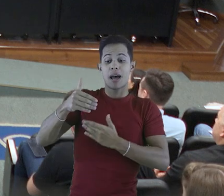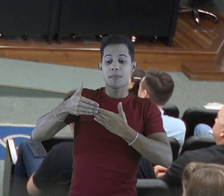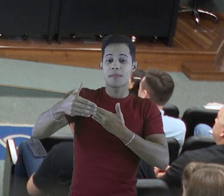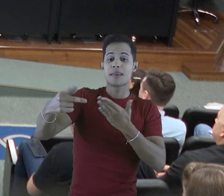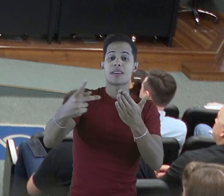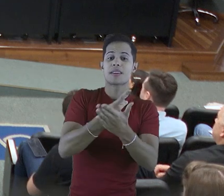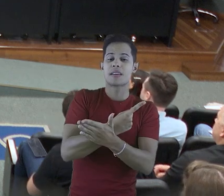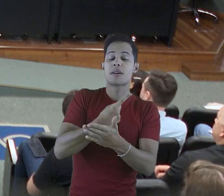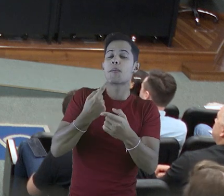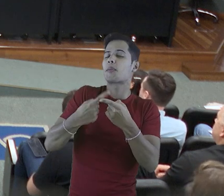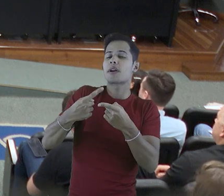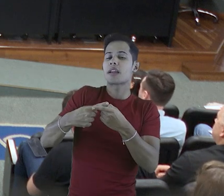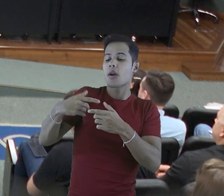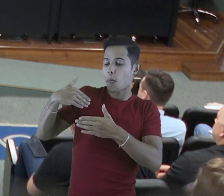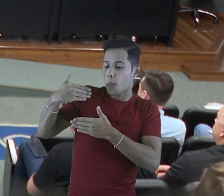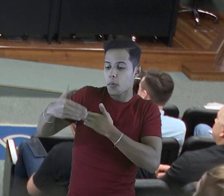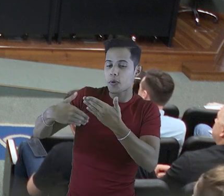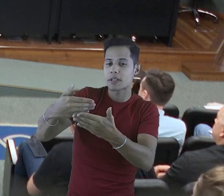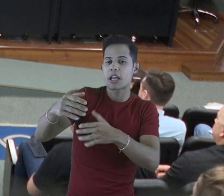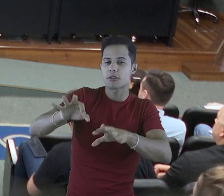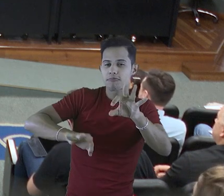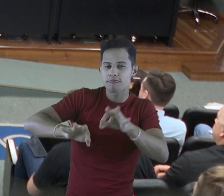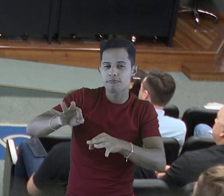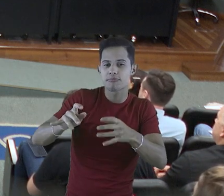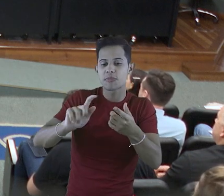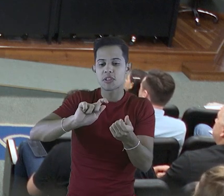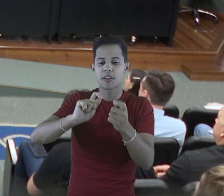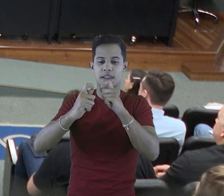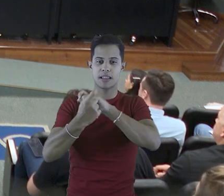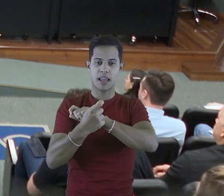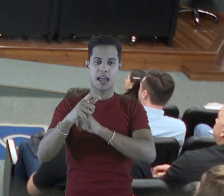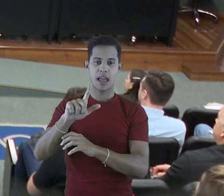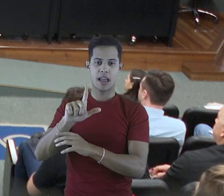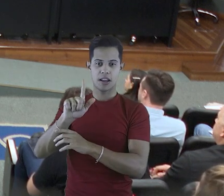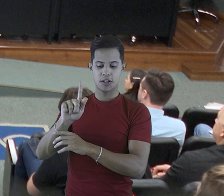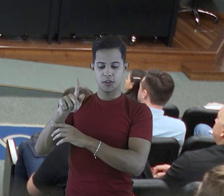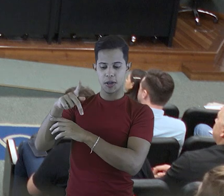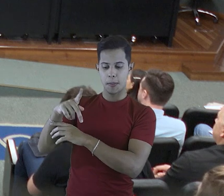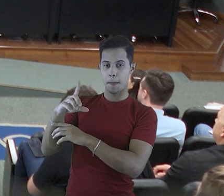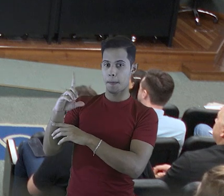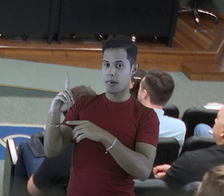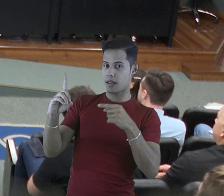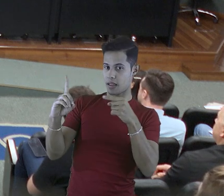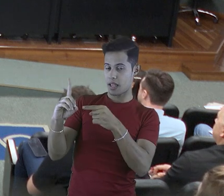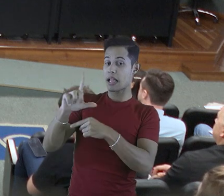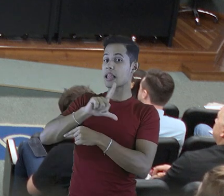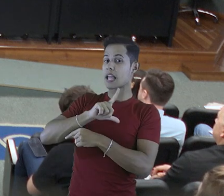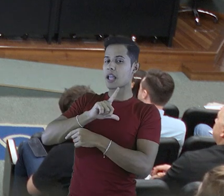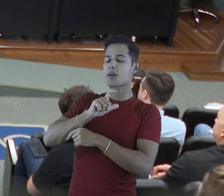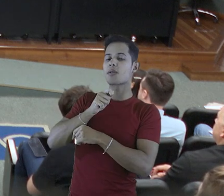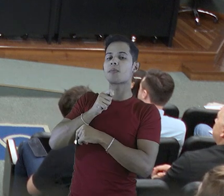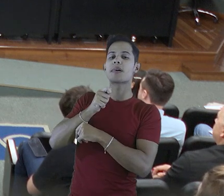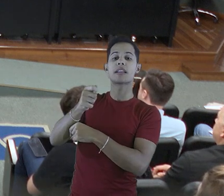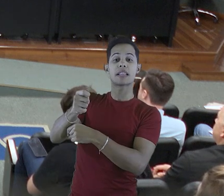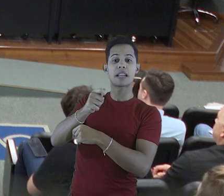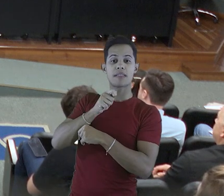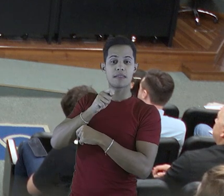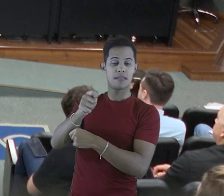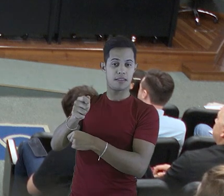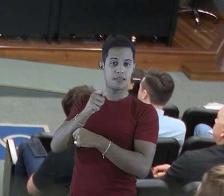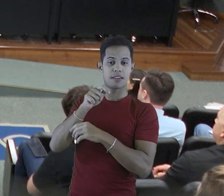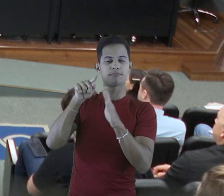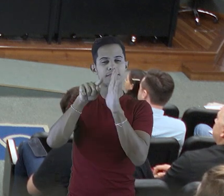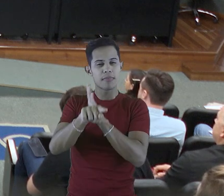E sabe por quê? Porque um processo de adequação LGPD, com o mínimo necessário que a gente vai ver, pressupõe entrevista. Não é